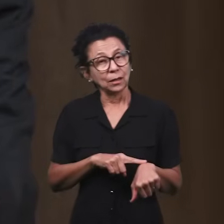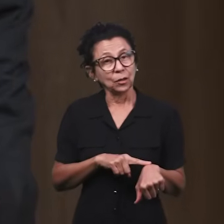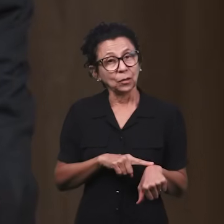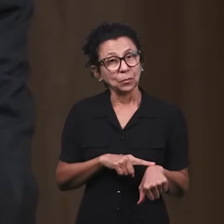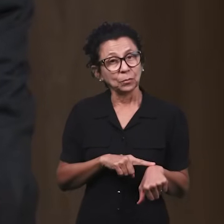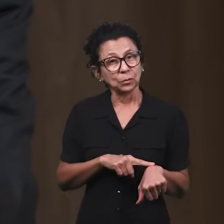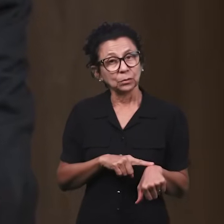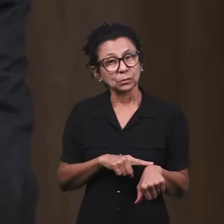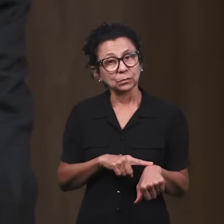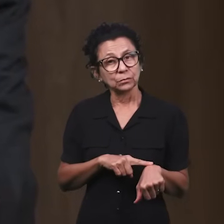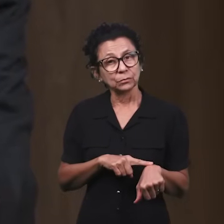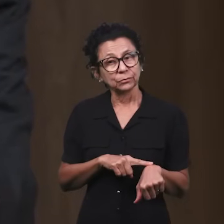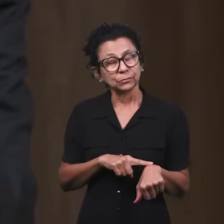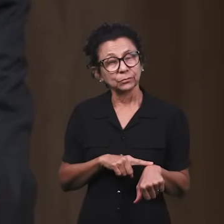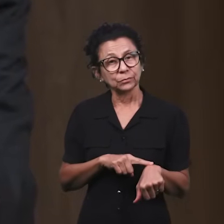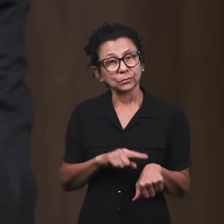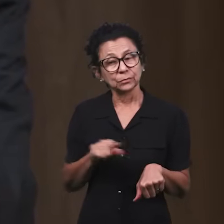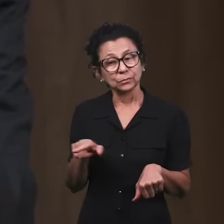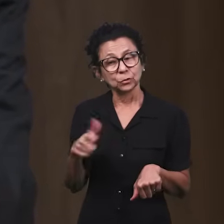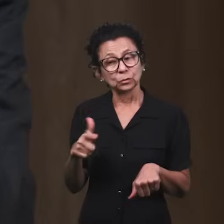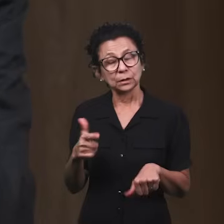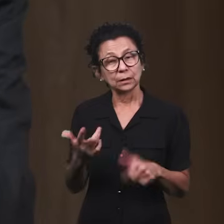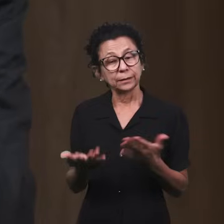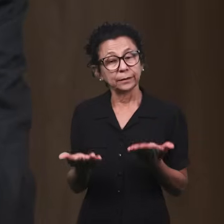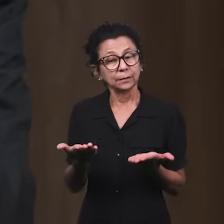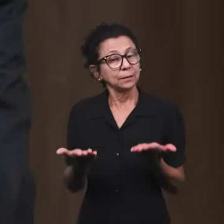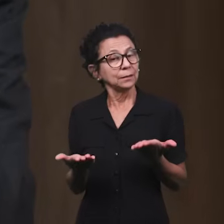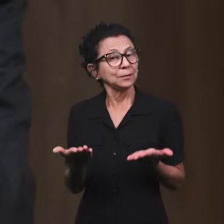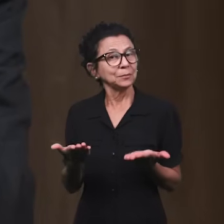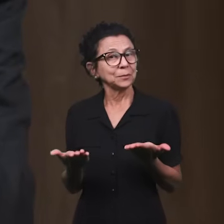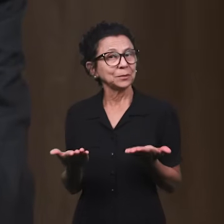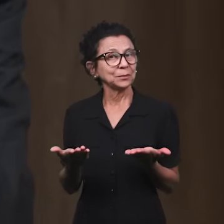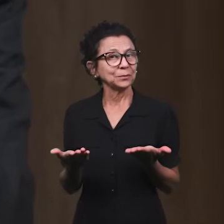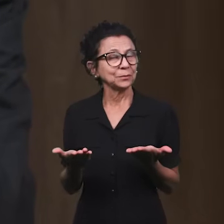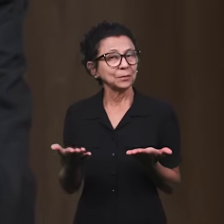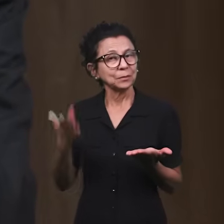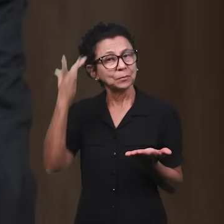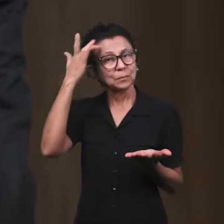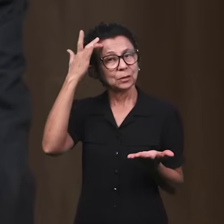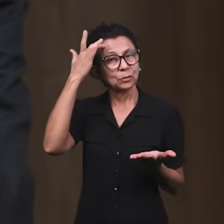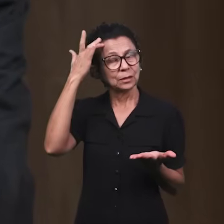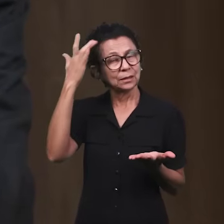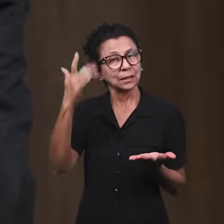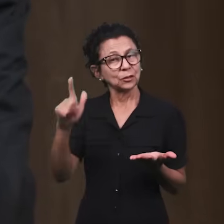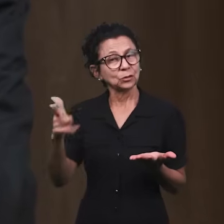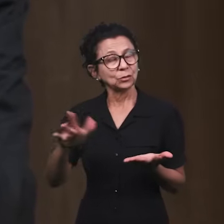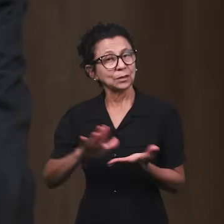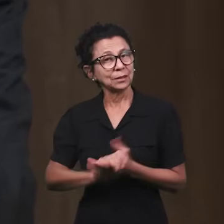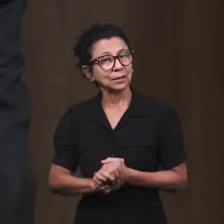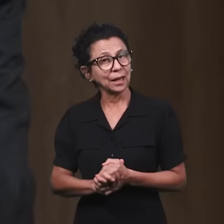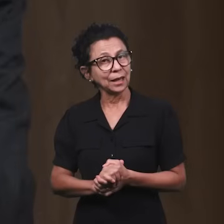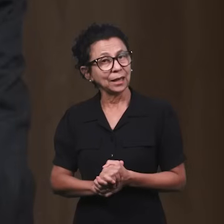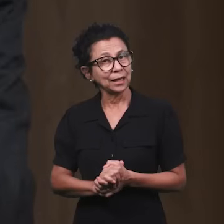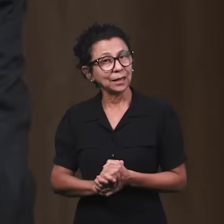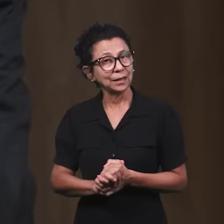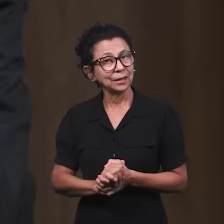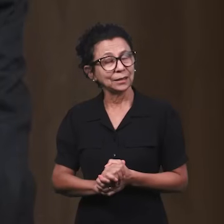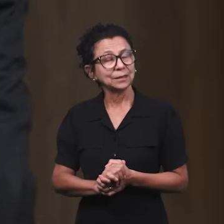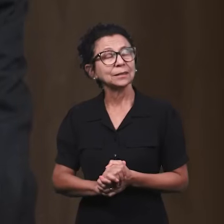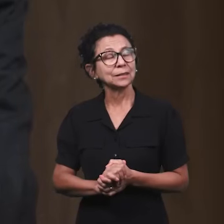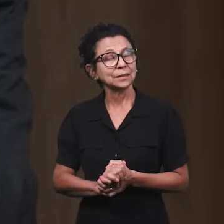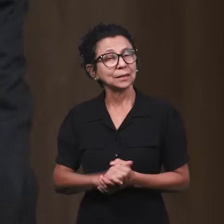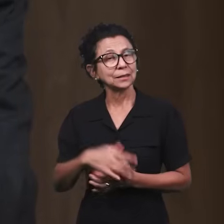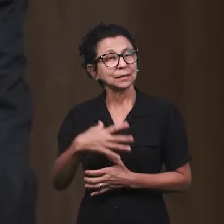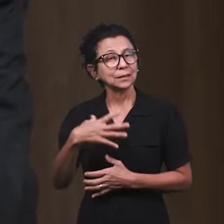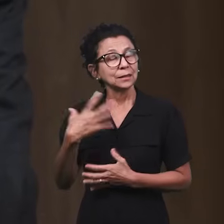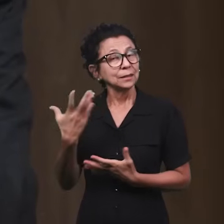sem equilíbrio, ele ainda não tem um preparo emocional, psicológico. Você pode estar dando